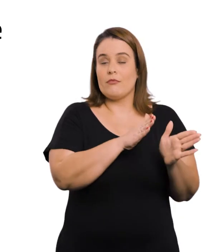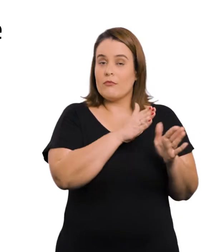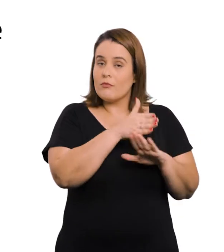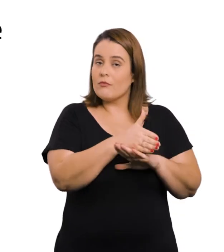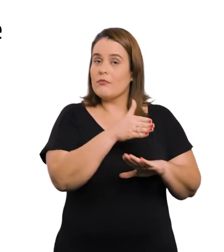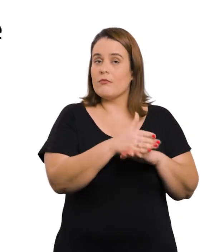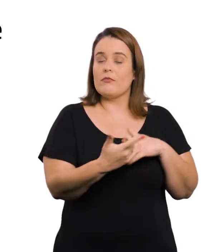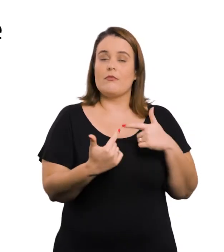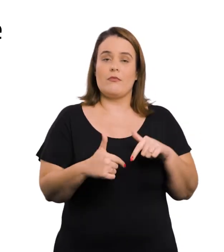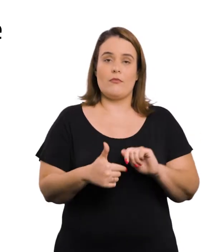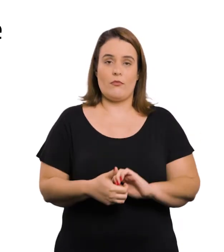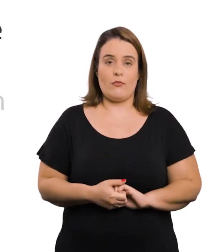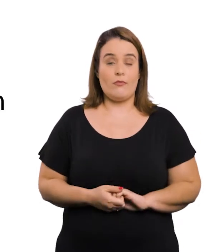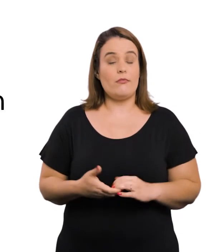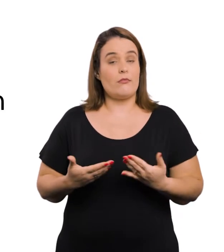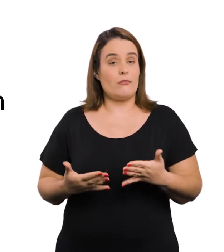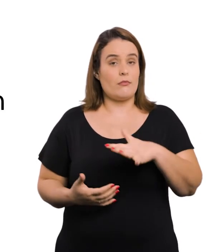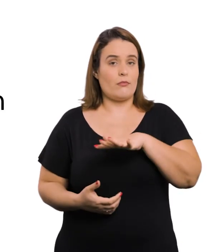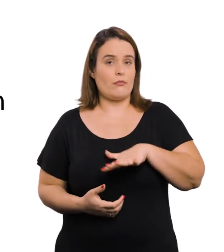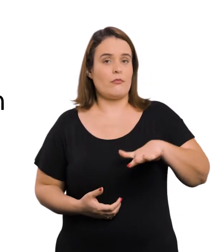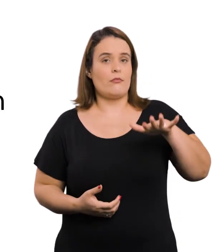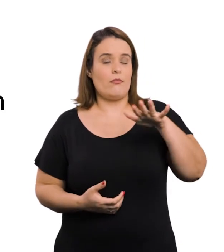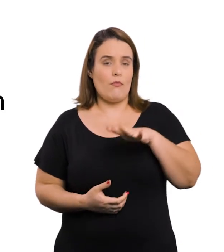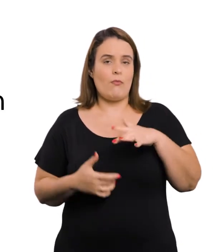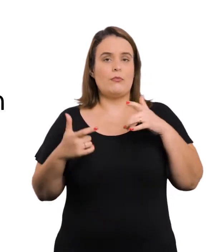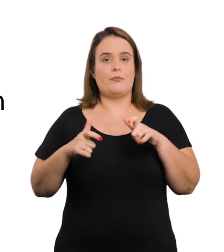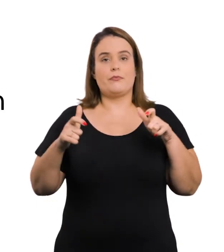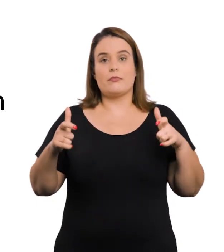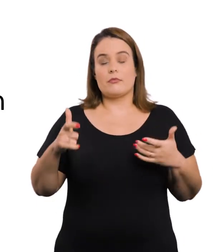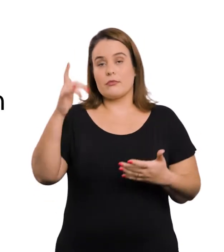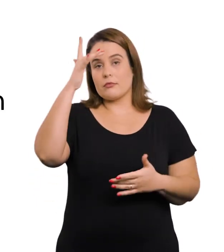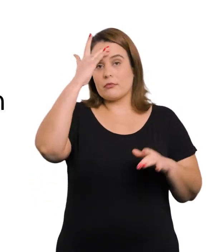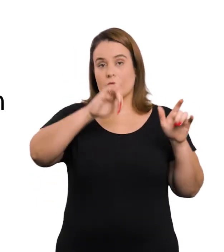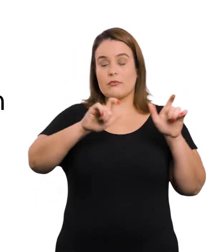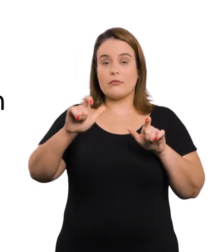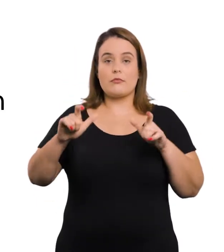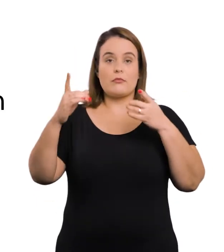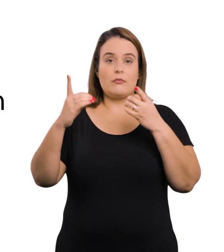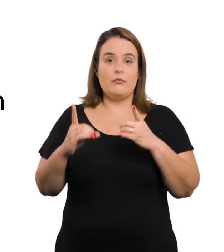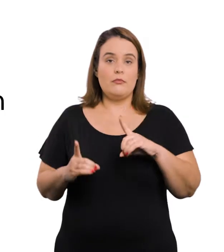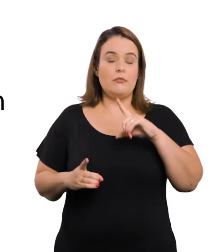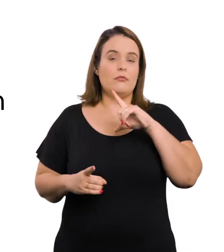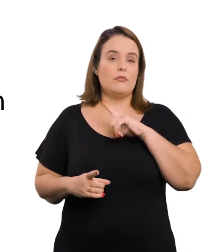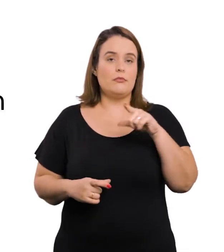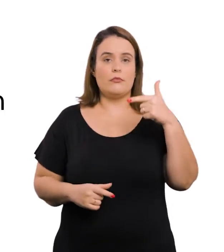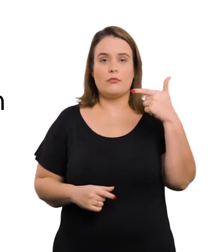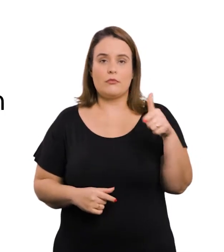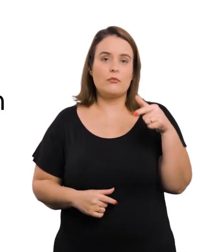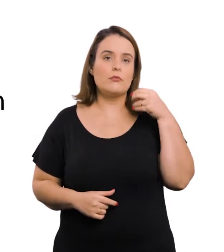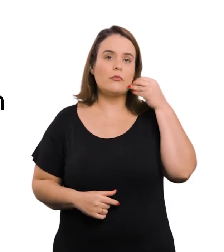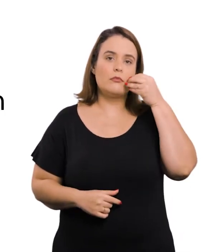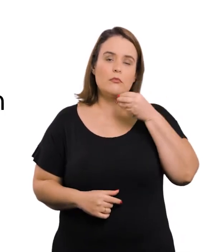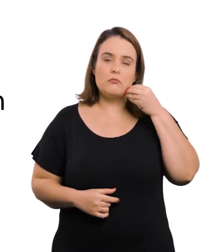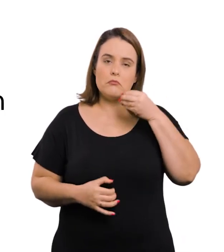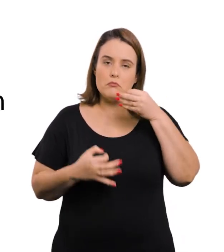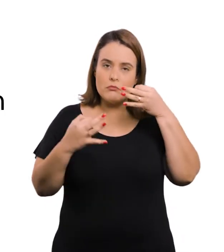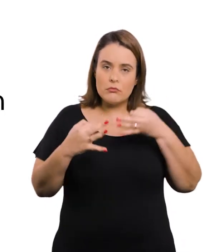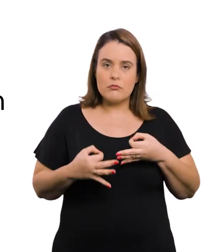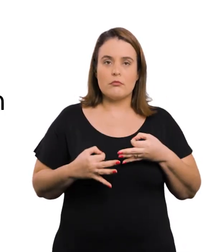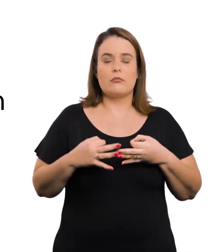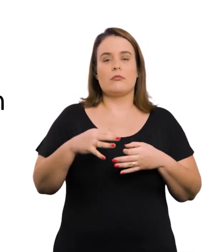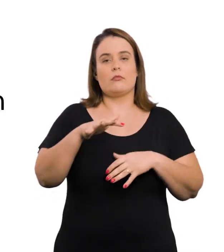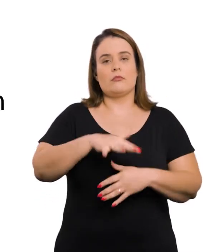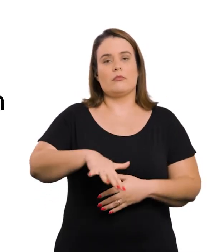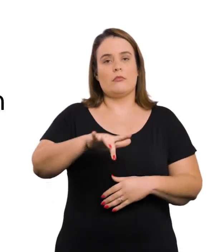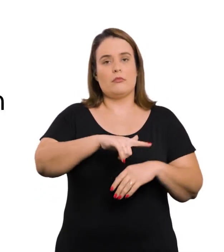o acesso ao trabalho. Com este cenário, grande parte das pessoas com deficiência não possuem experiências formais